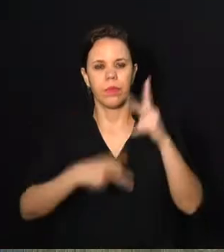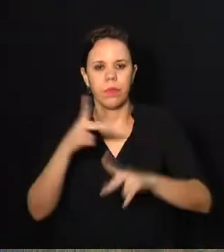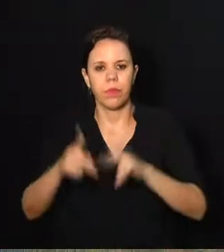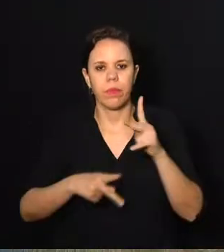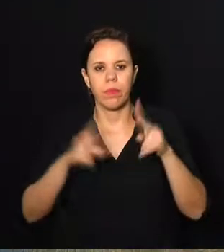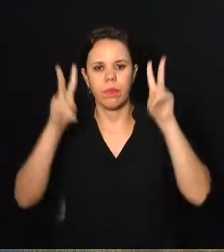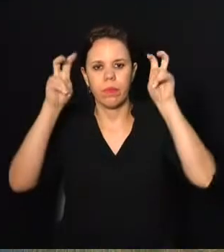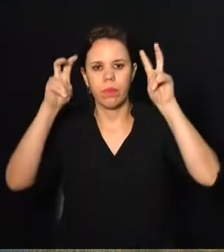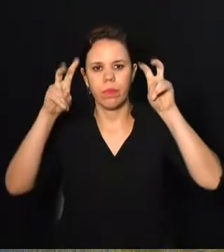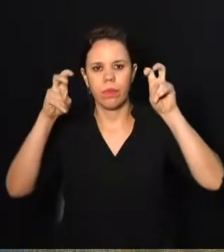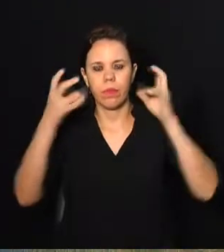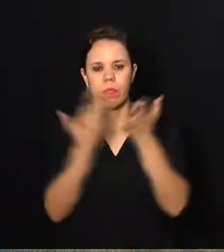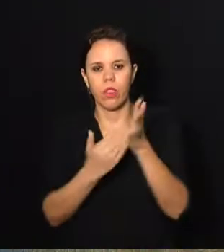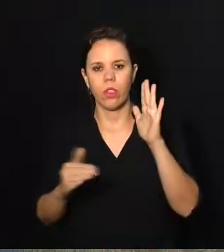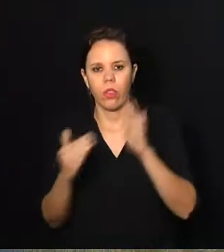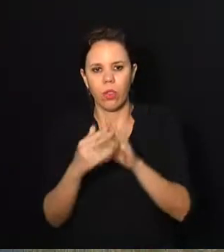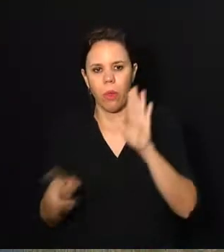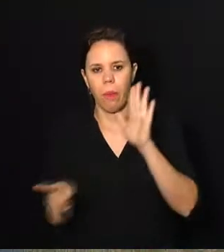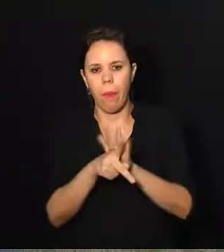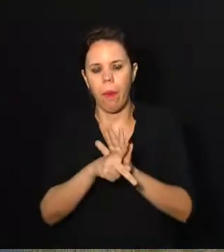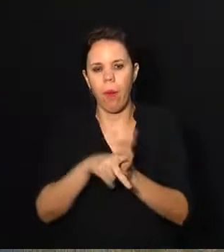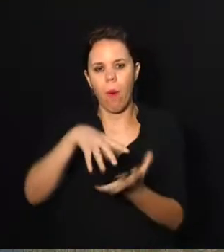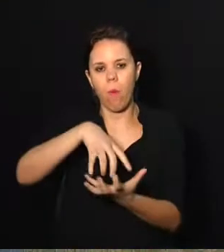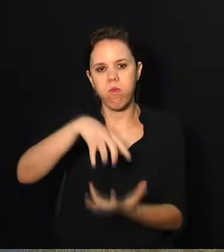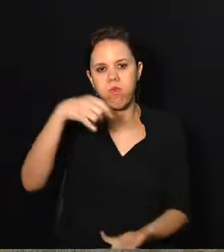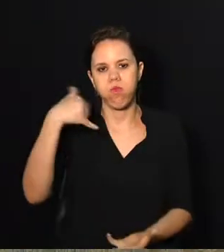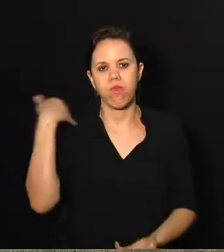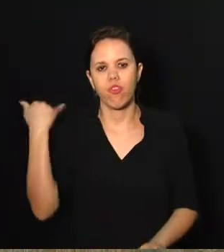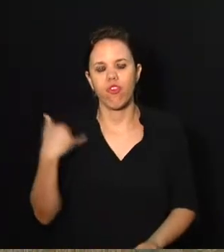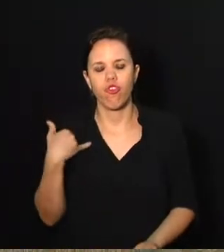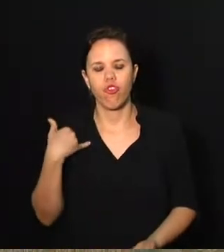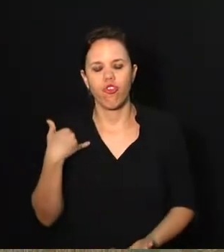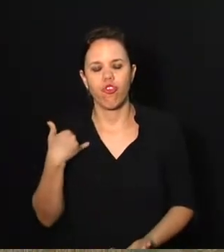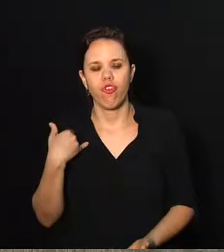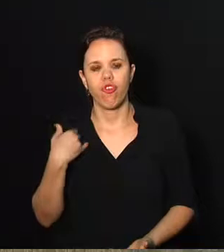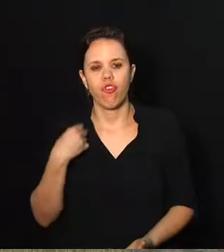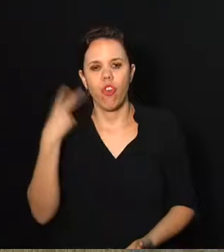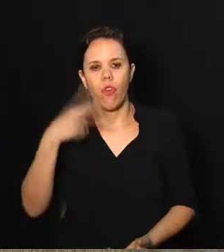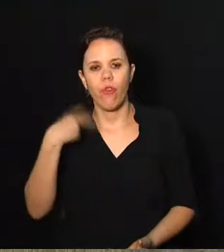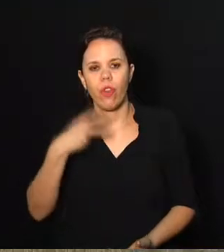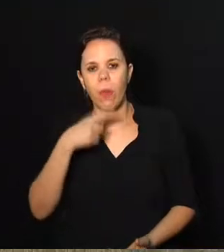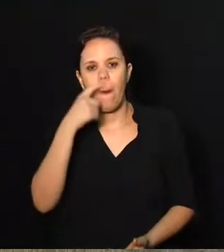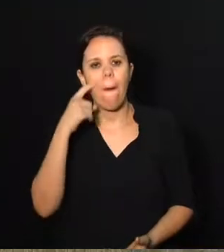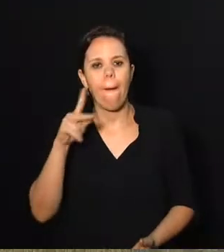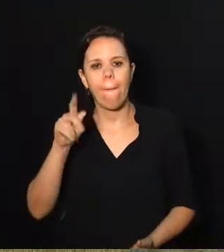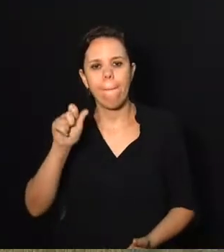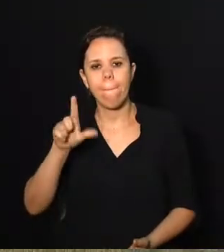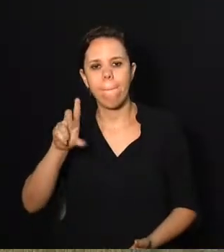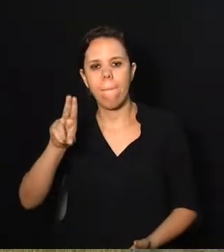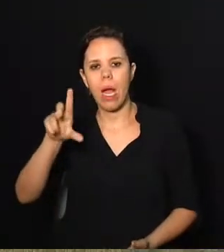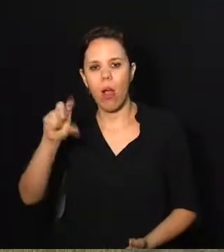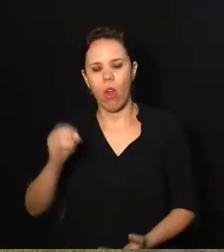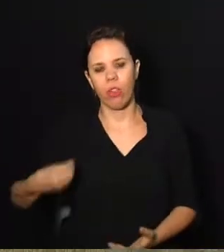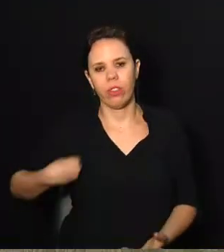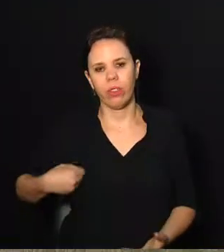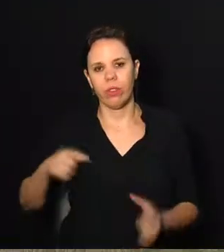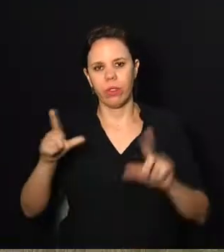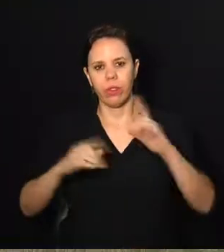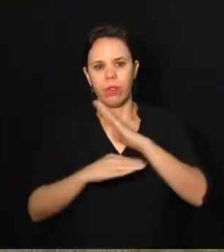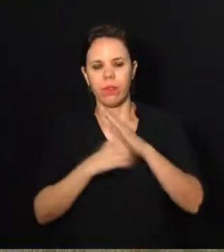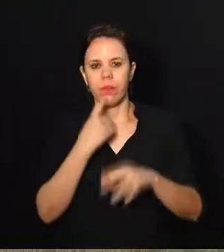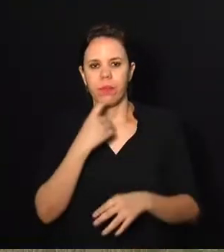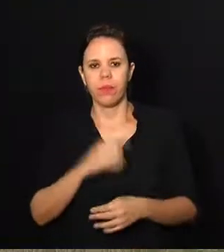é creche para idoso. O debate foi convocado pelo vereador Paulo Galtério. Fique com a gente ao vivo aqui na TV